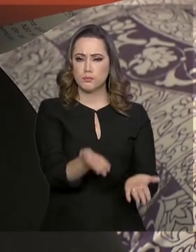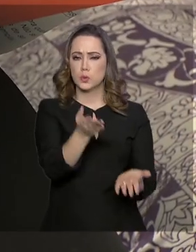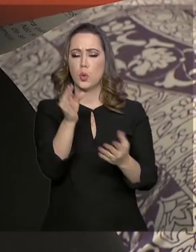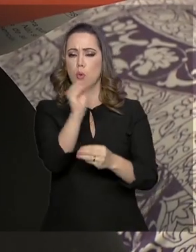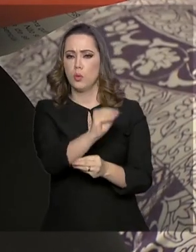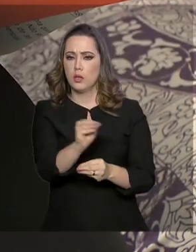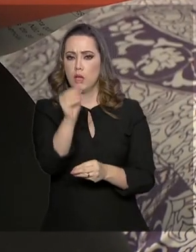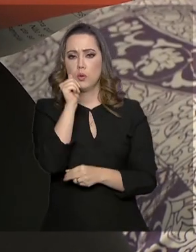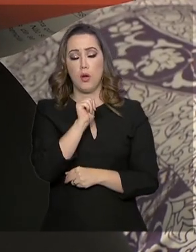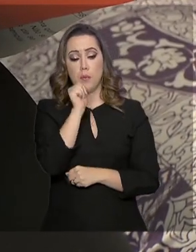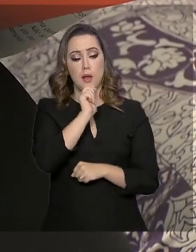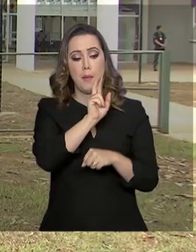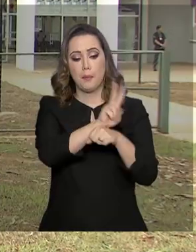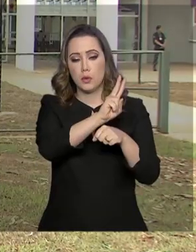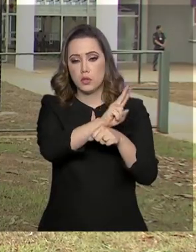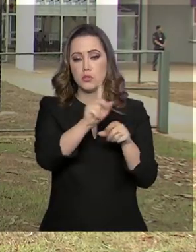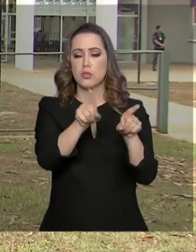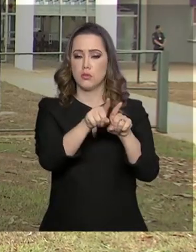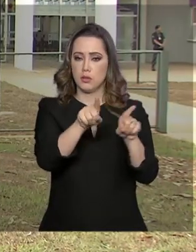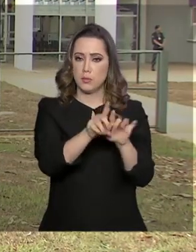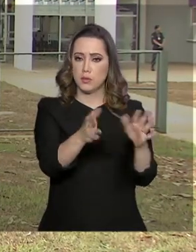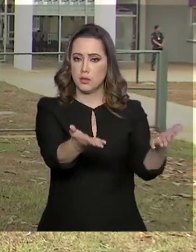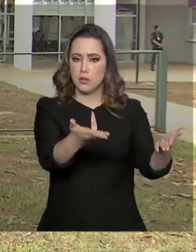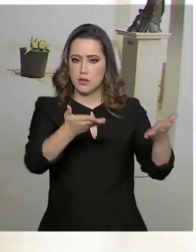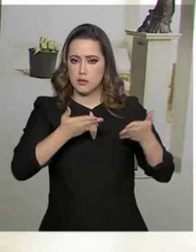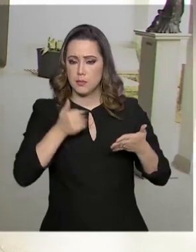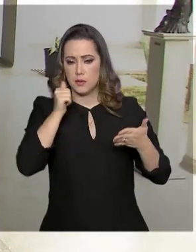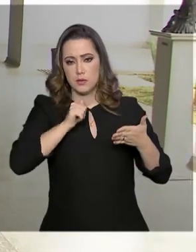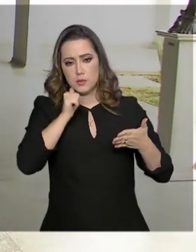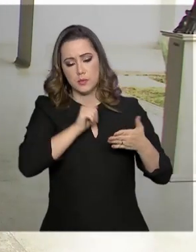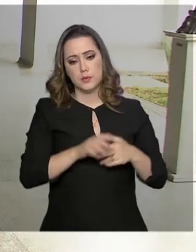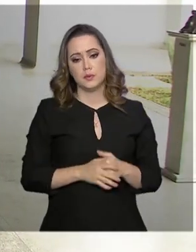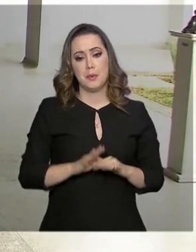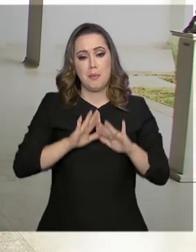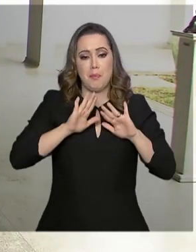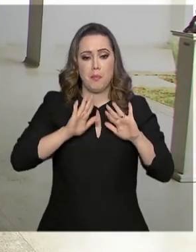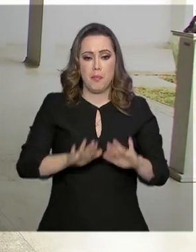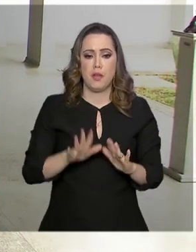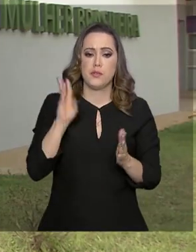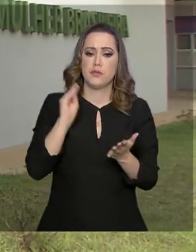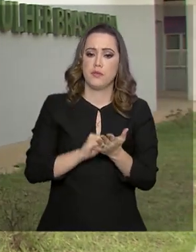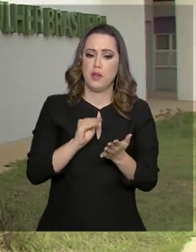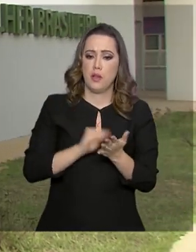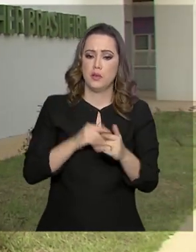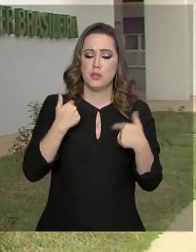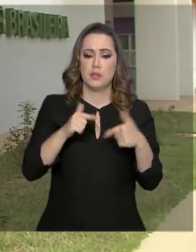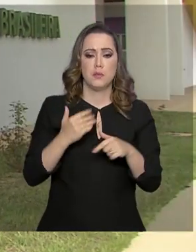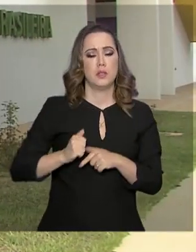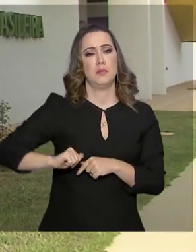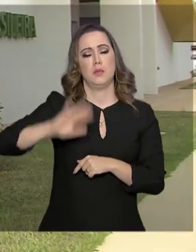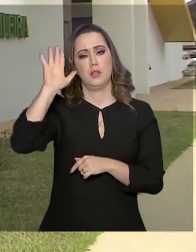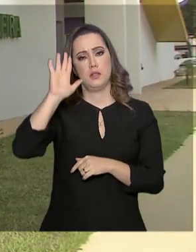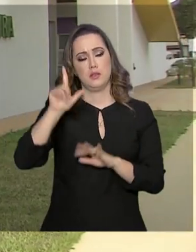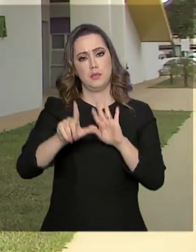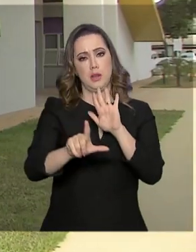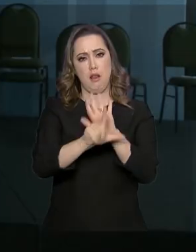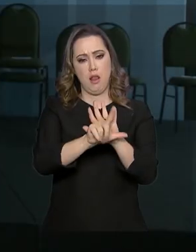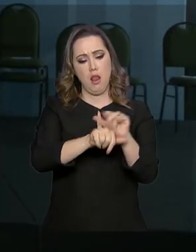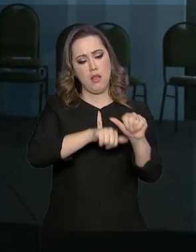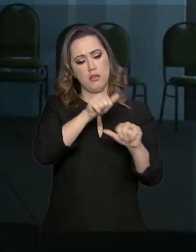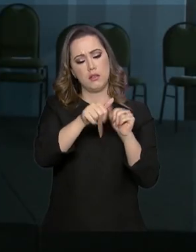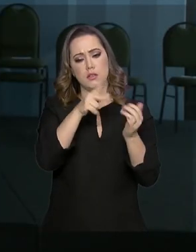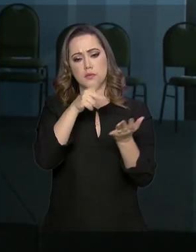estabelecendo medidas protetivas e de acolhimento das vítimas. Mas ainda há muito a ser feito para tirar a lei do papel.